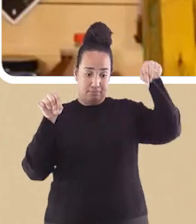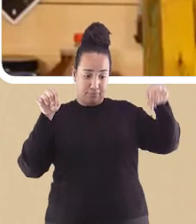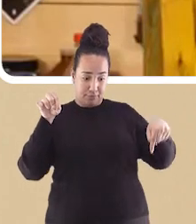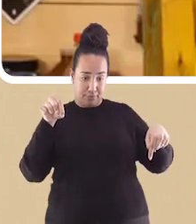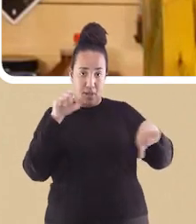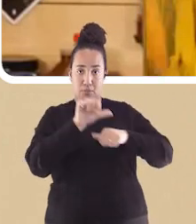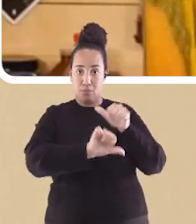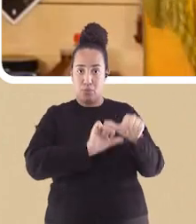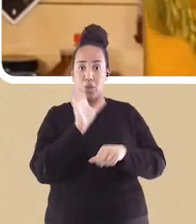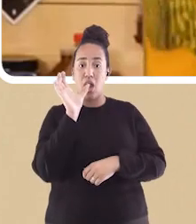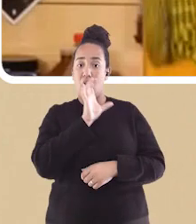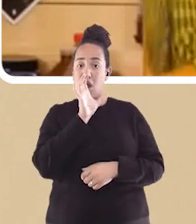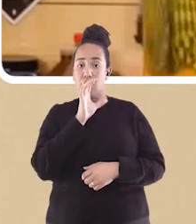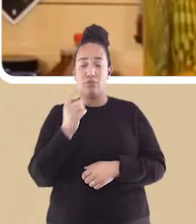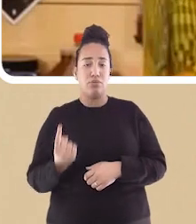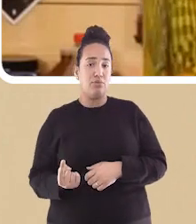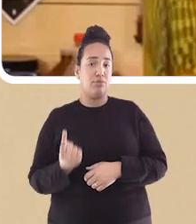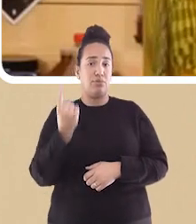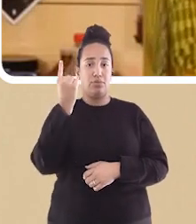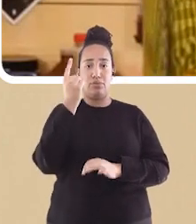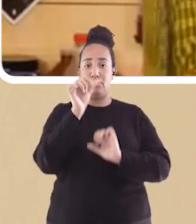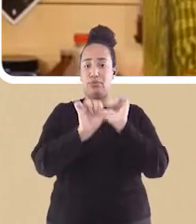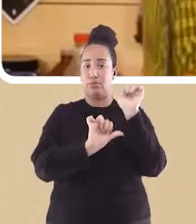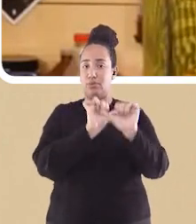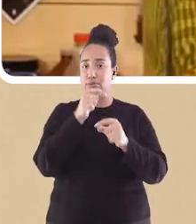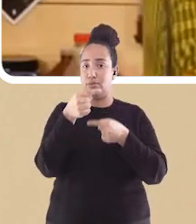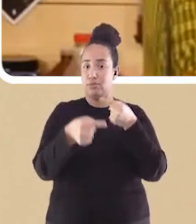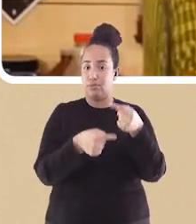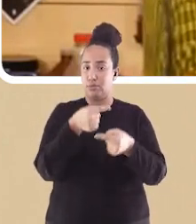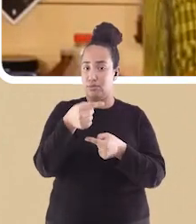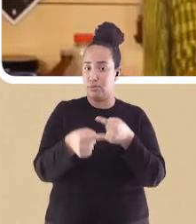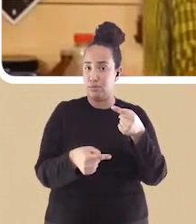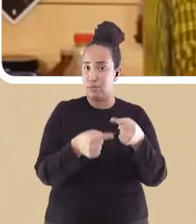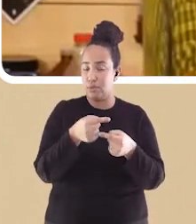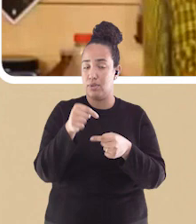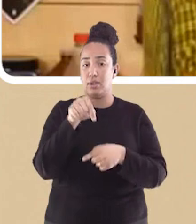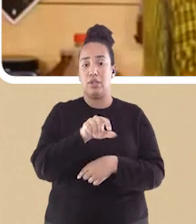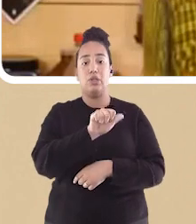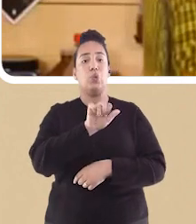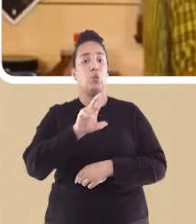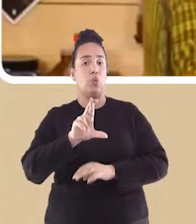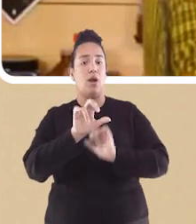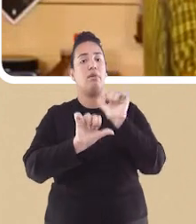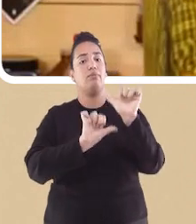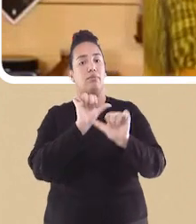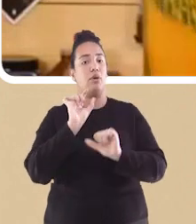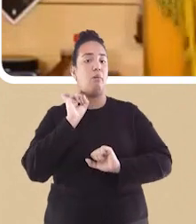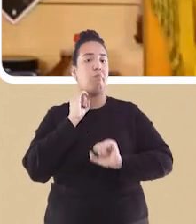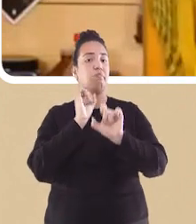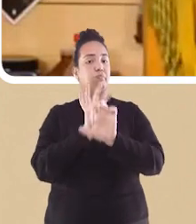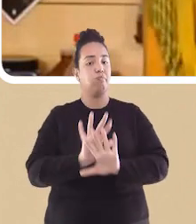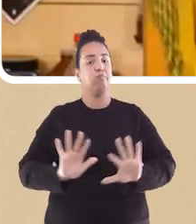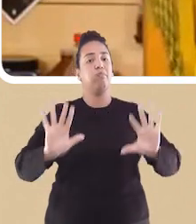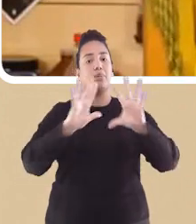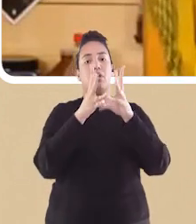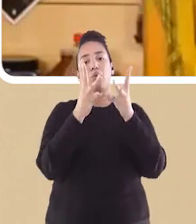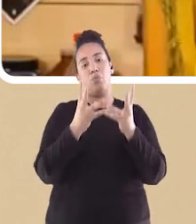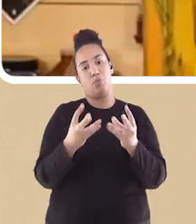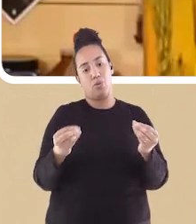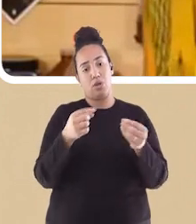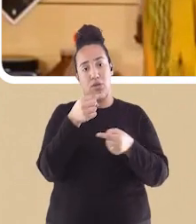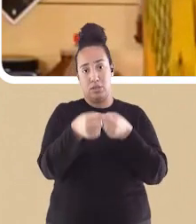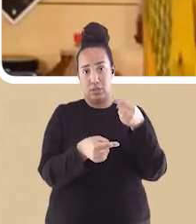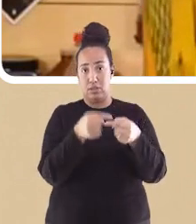e sobe. Isso vai formando um ciclo que vai renovando o ar e levando a poluição embora. E esse ciclo se